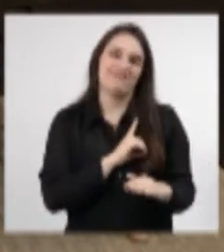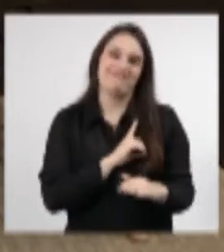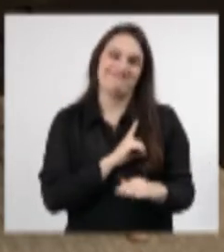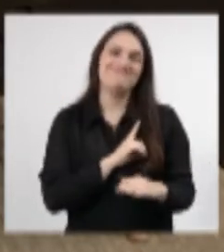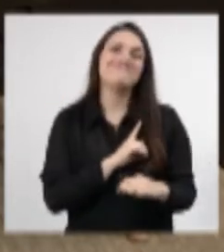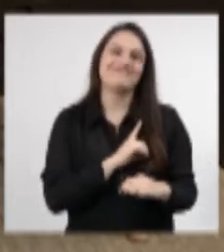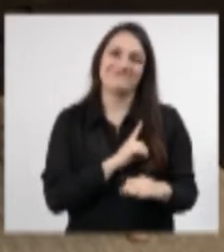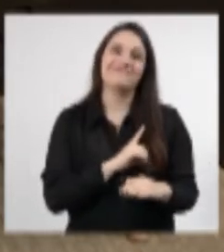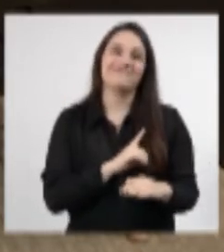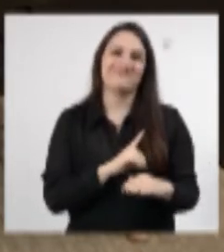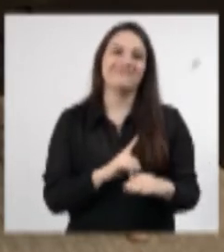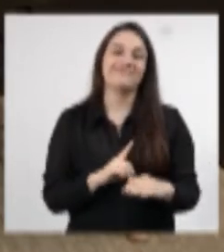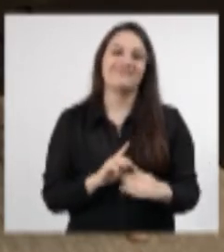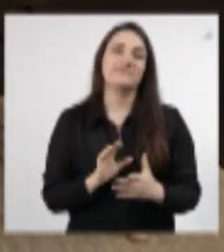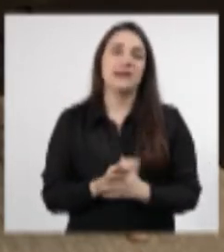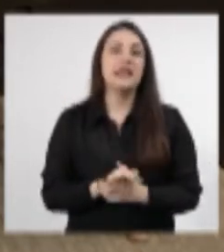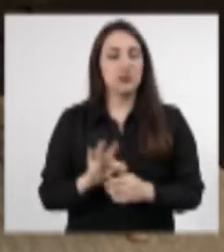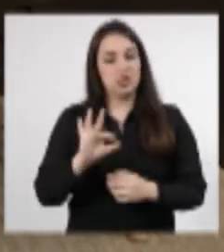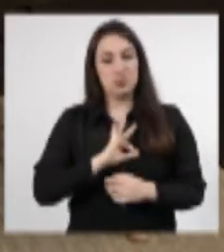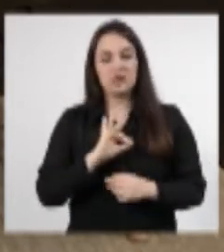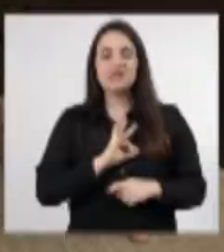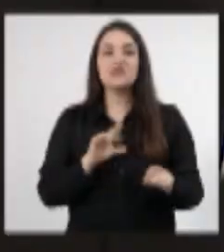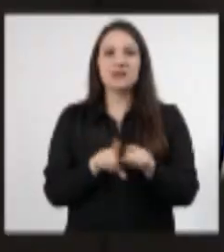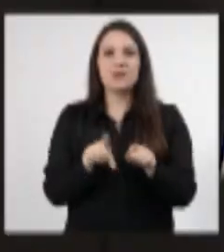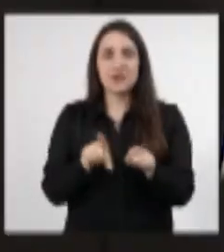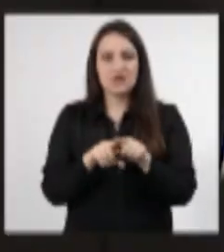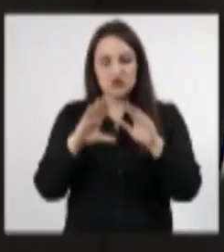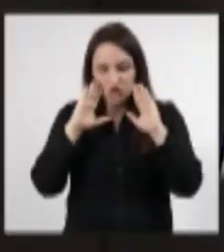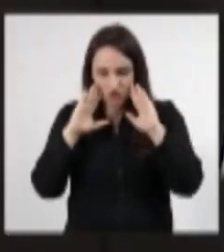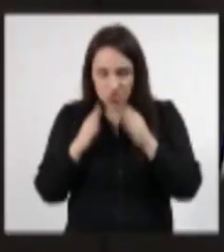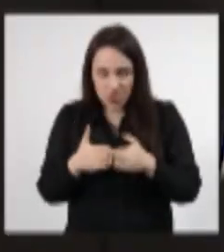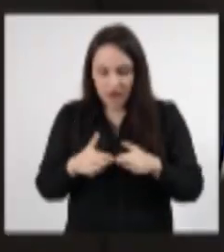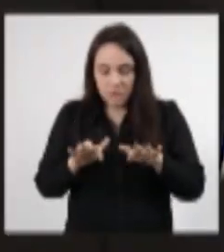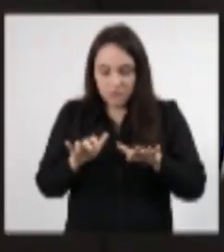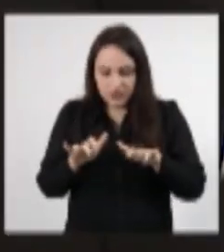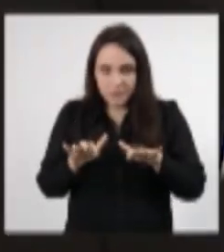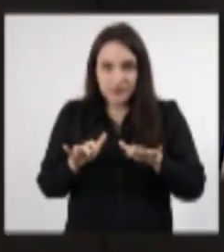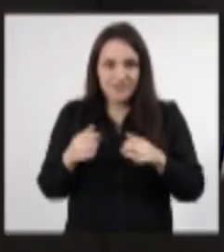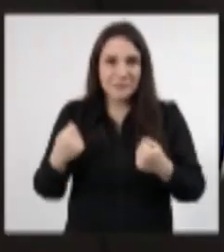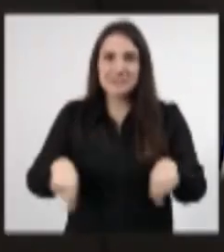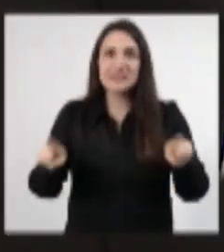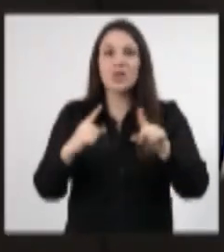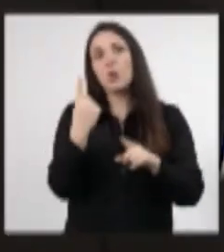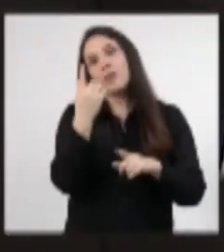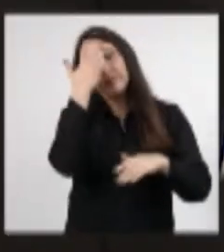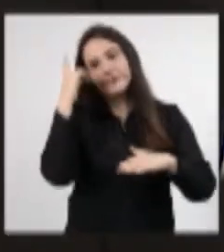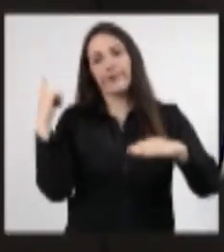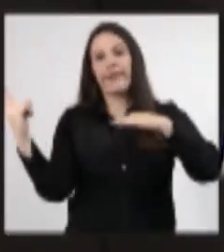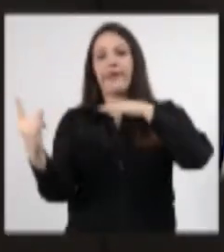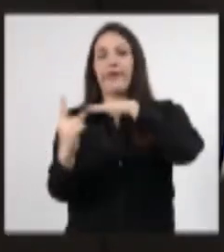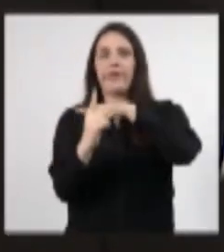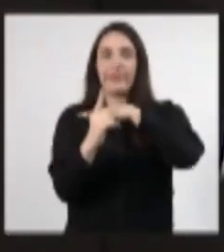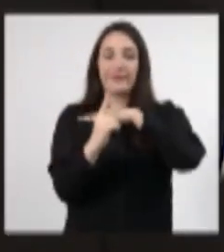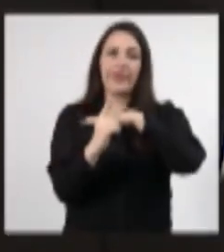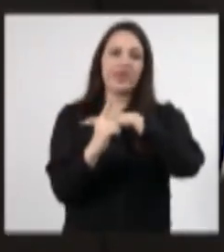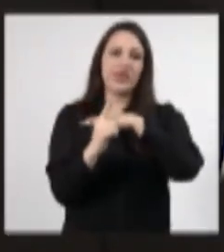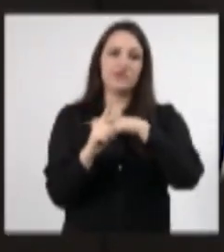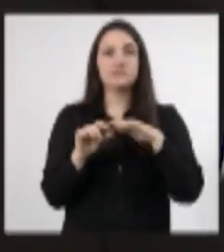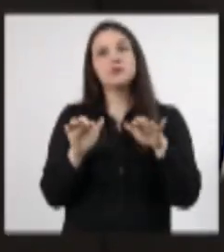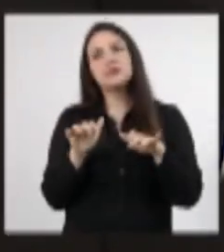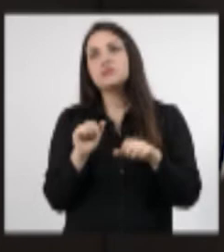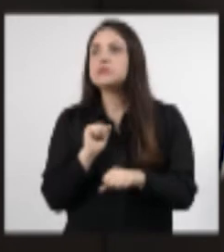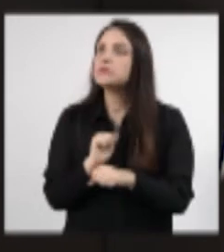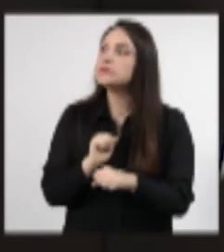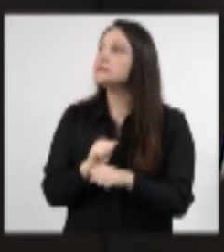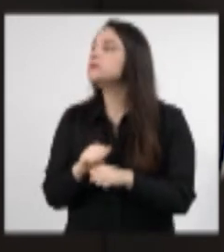o policial que pode dispensar mais tempo no atendimento à população naqueles crimes que são considerados mais graves. A título